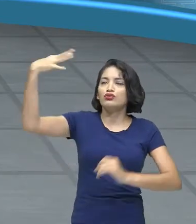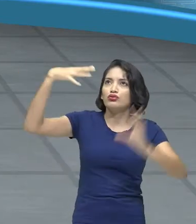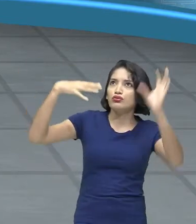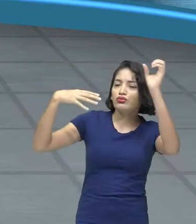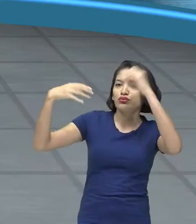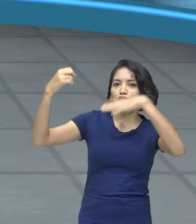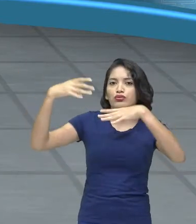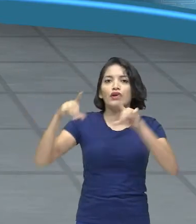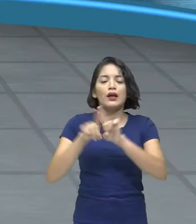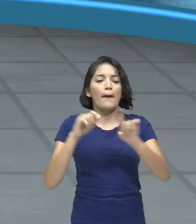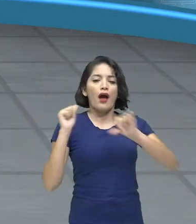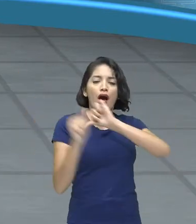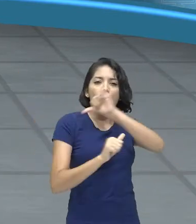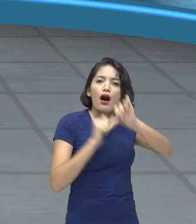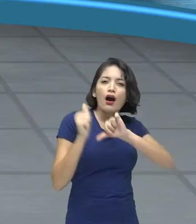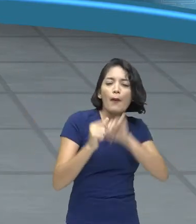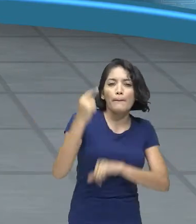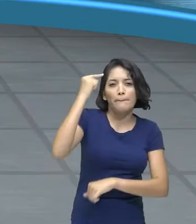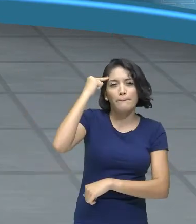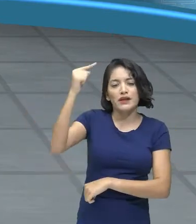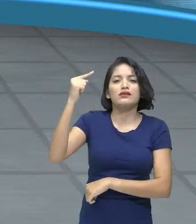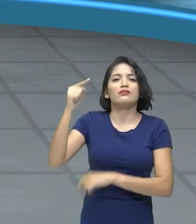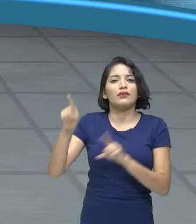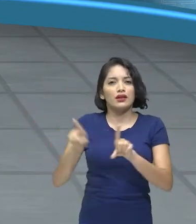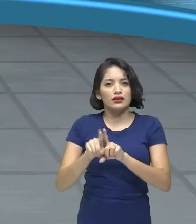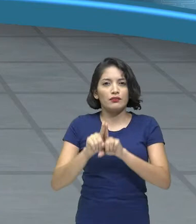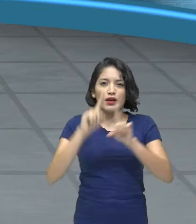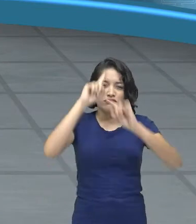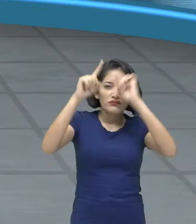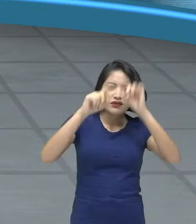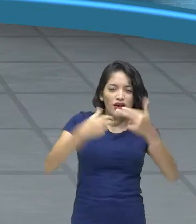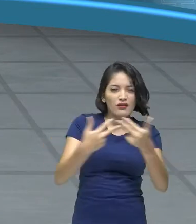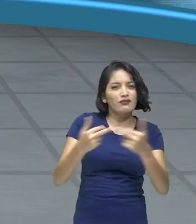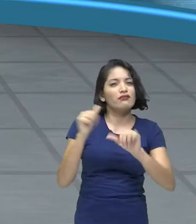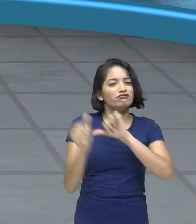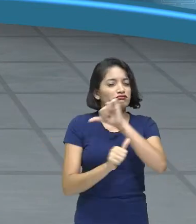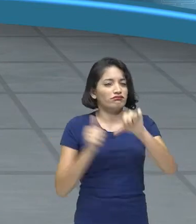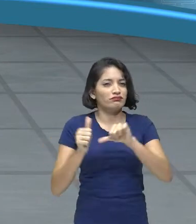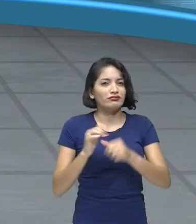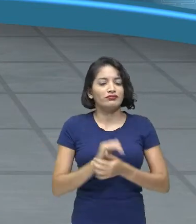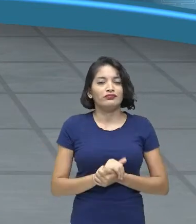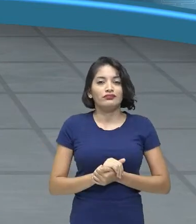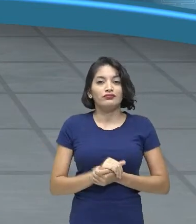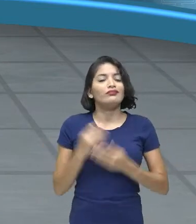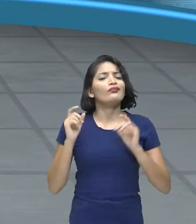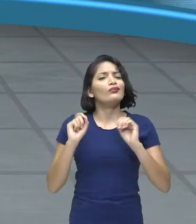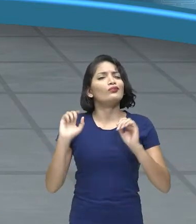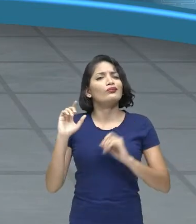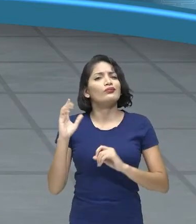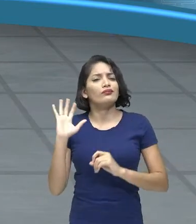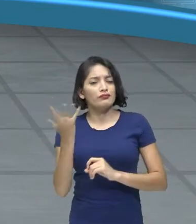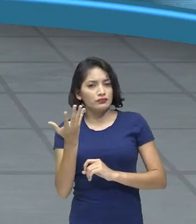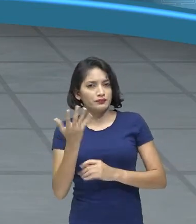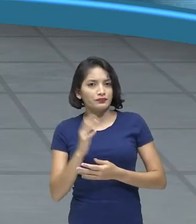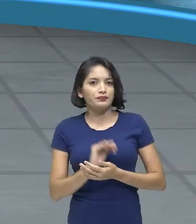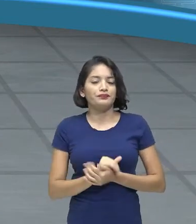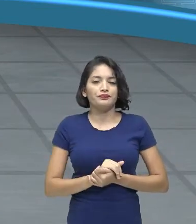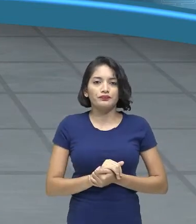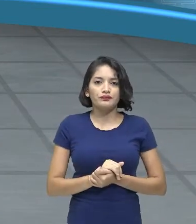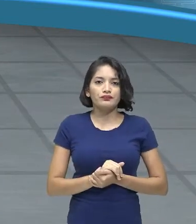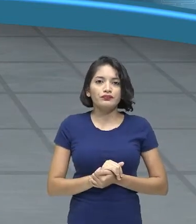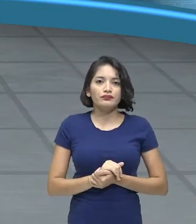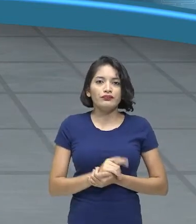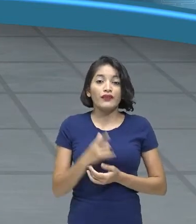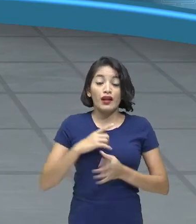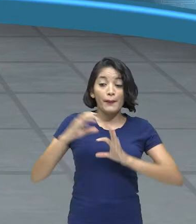das transformações de pensamento, das mudanças de ideia, certo? Então, o que nós vamos ter aí? Nós vamos começar a ter